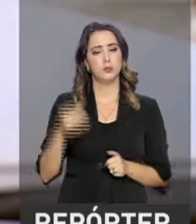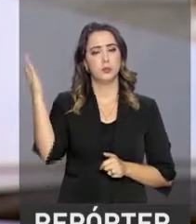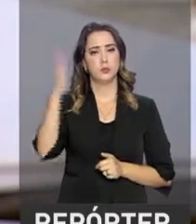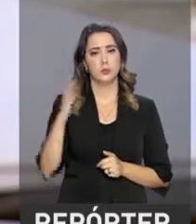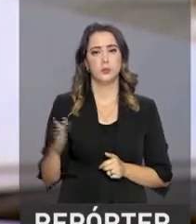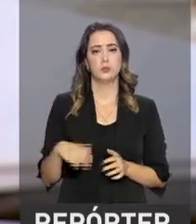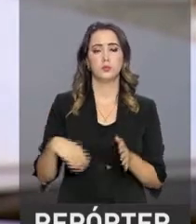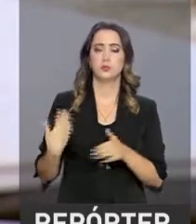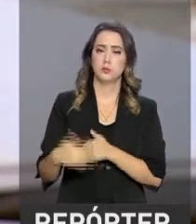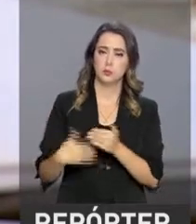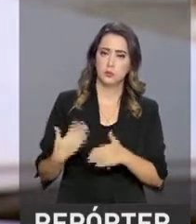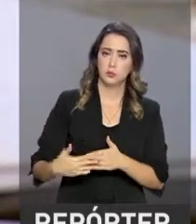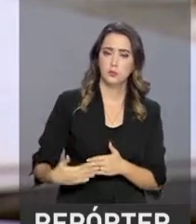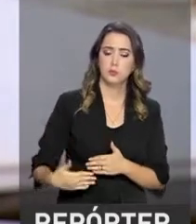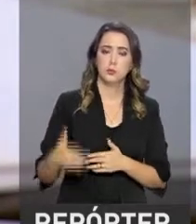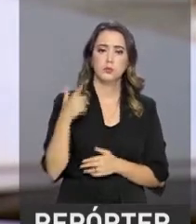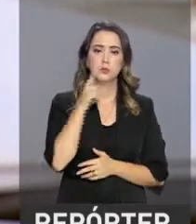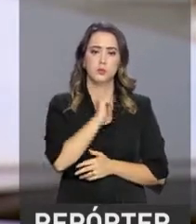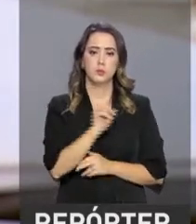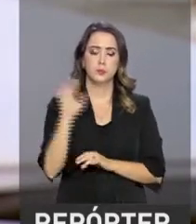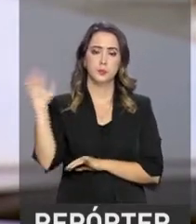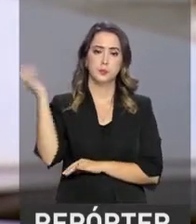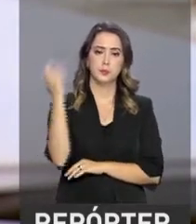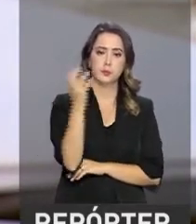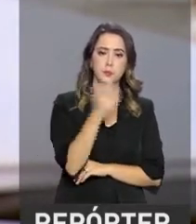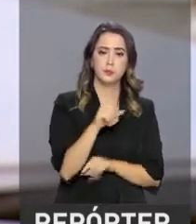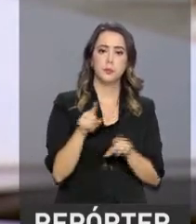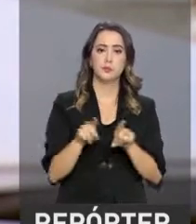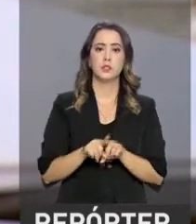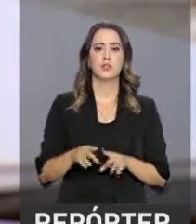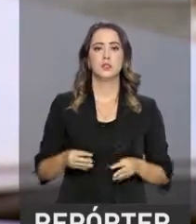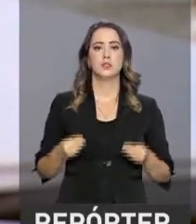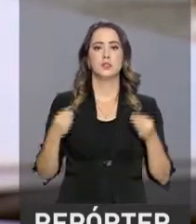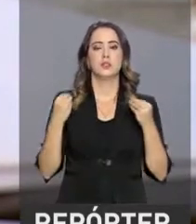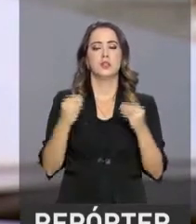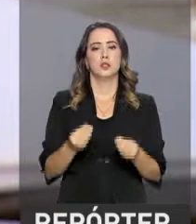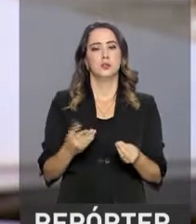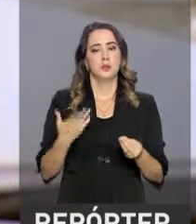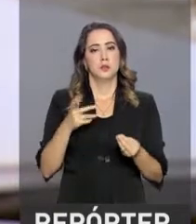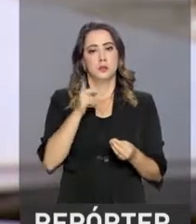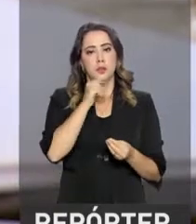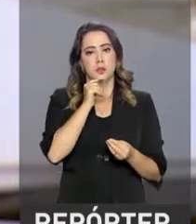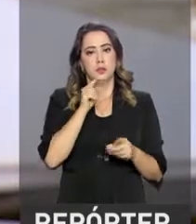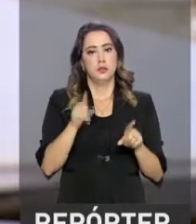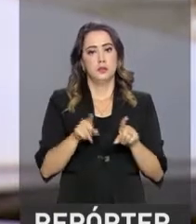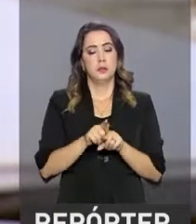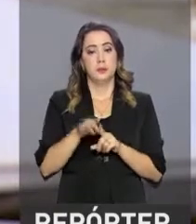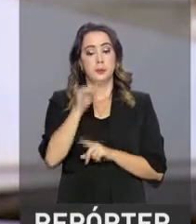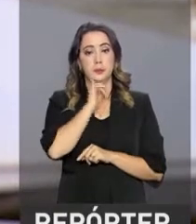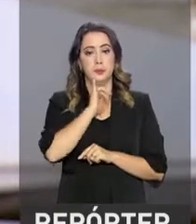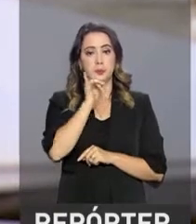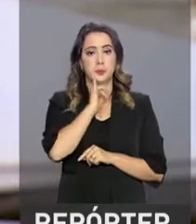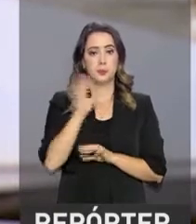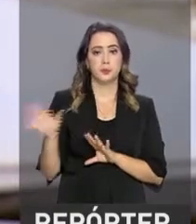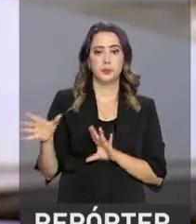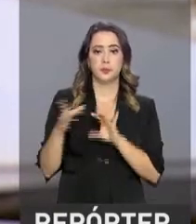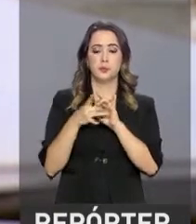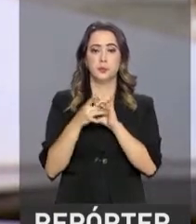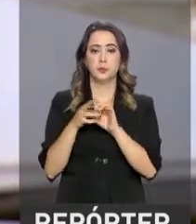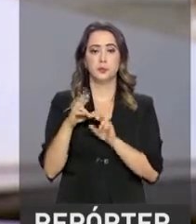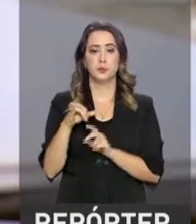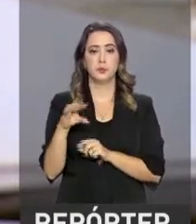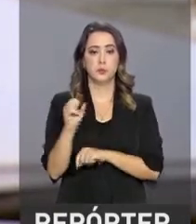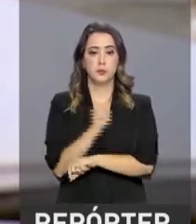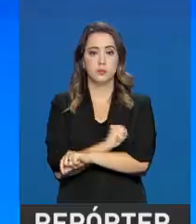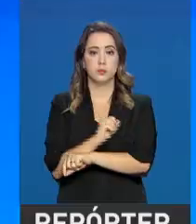avanços que vêm sendo alcançados na área ambiental e também para garantir o acesso à água, como o projeto de integração do Rio